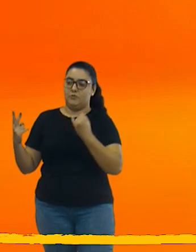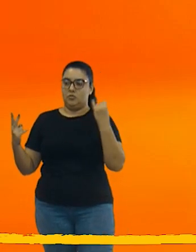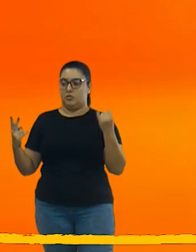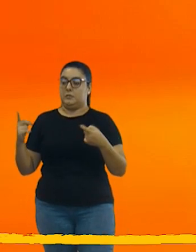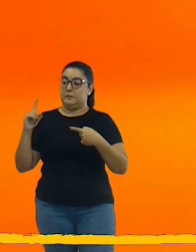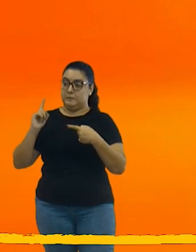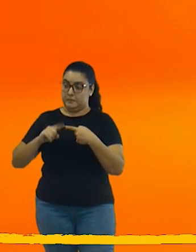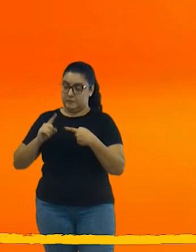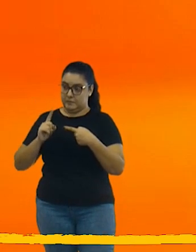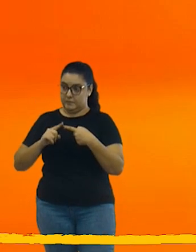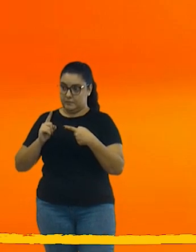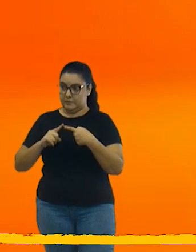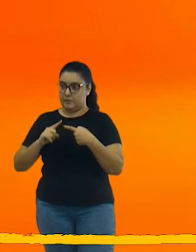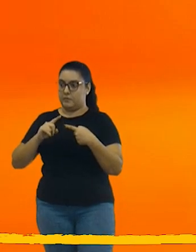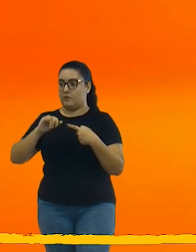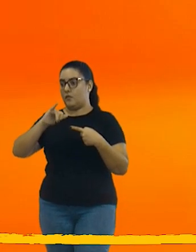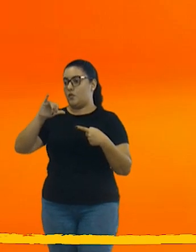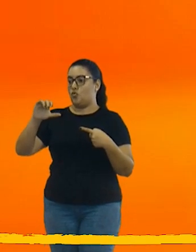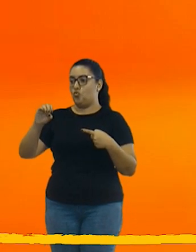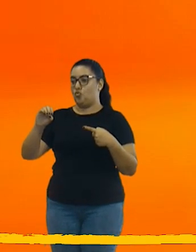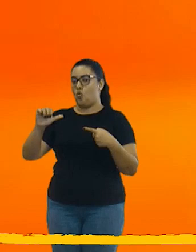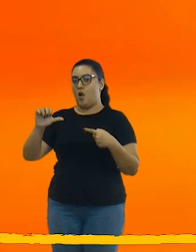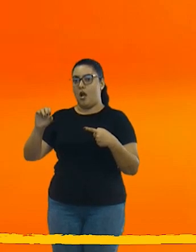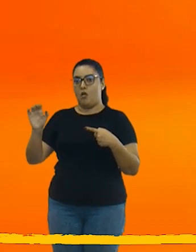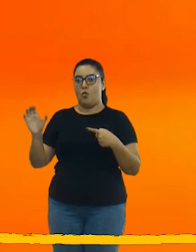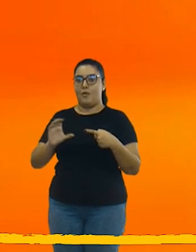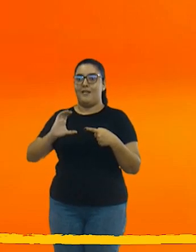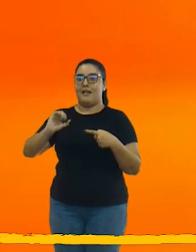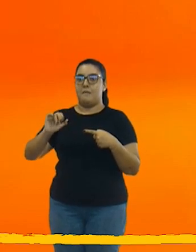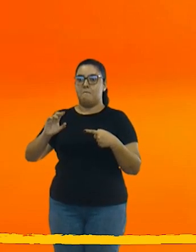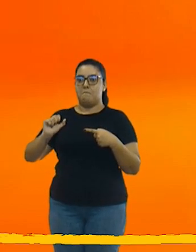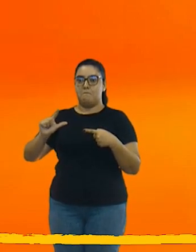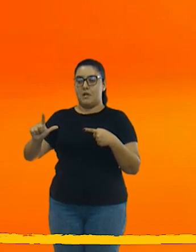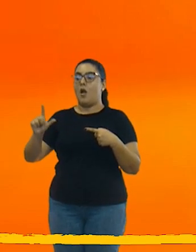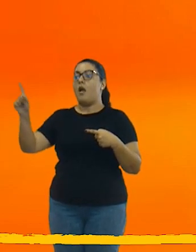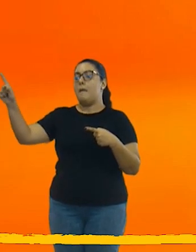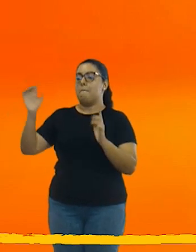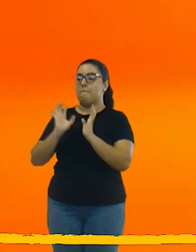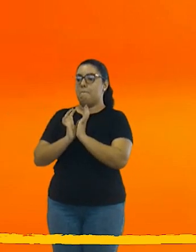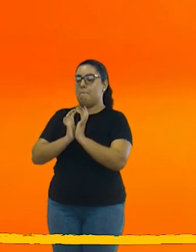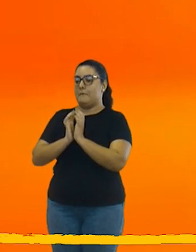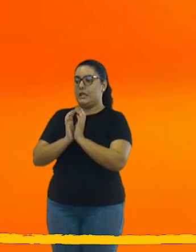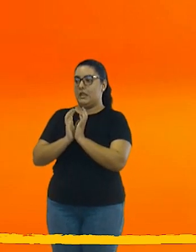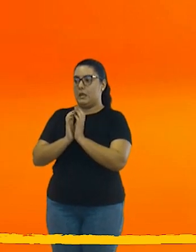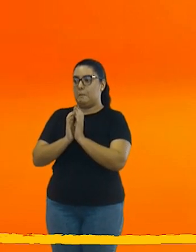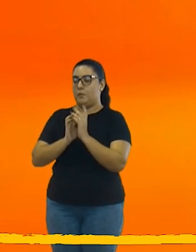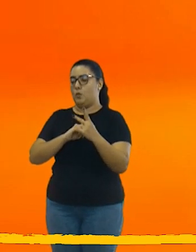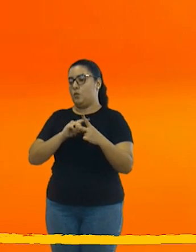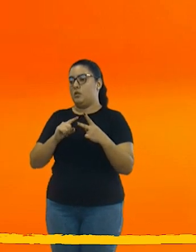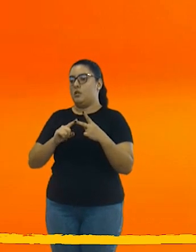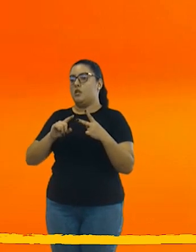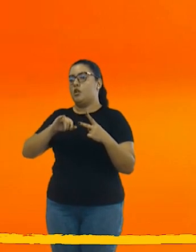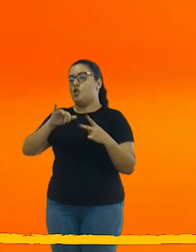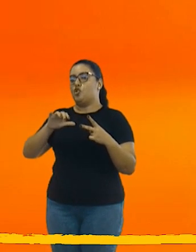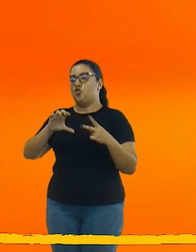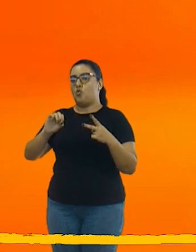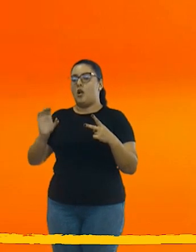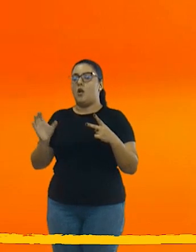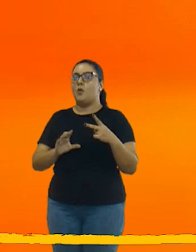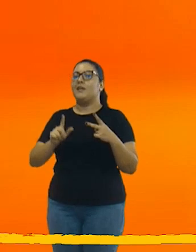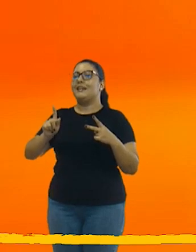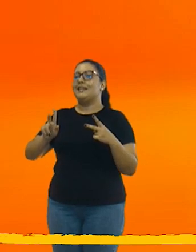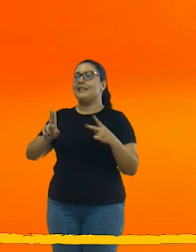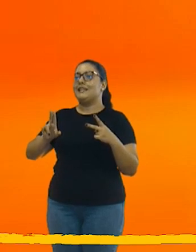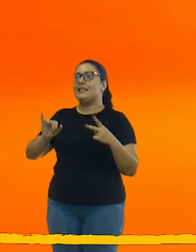período. João Cabral de Melo Neto, pernambucano, e João Guimarães